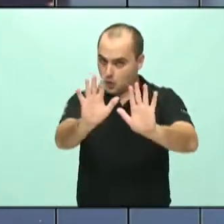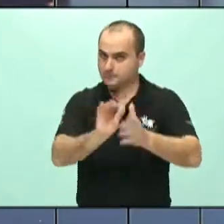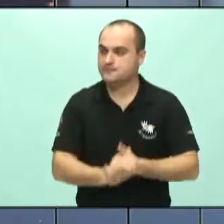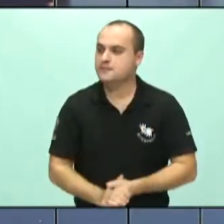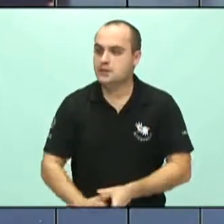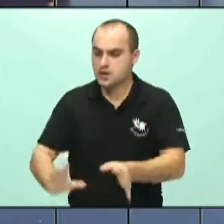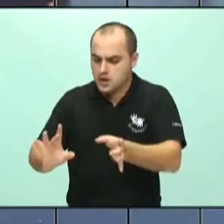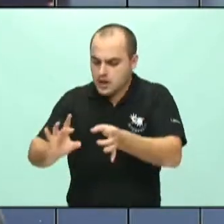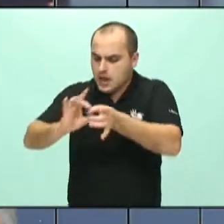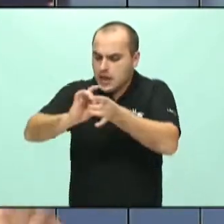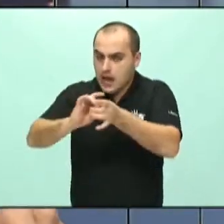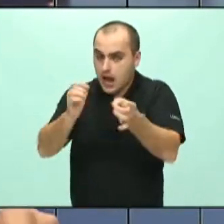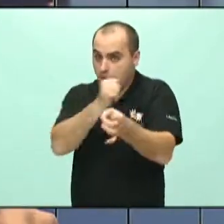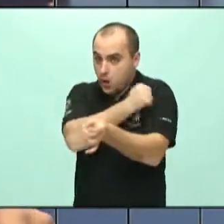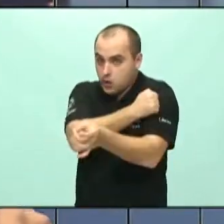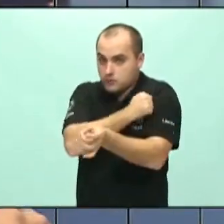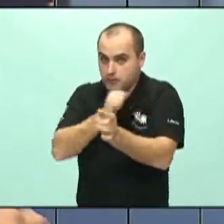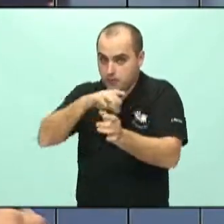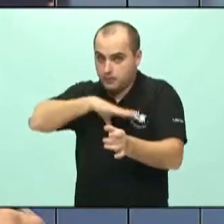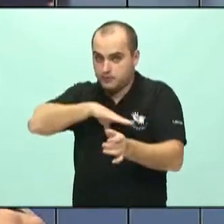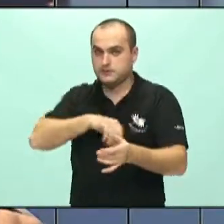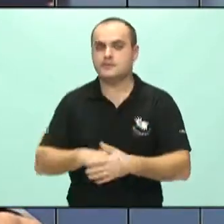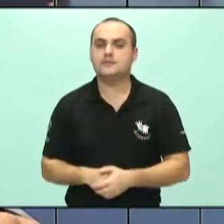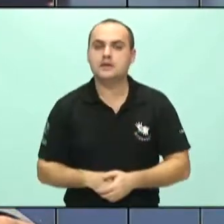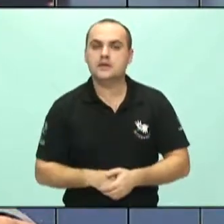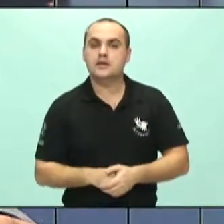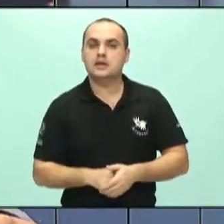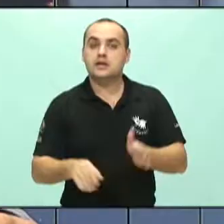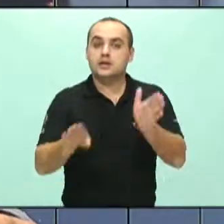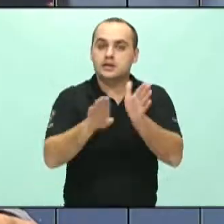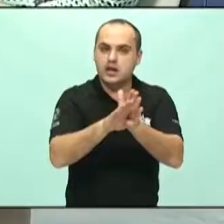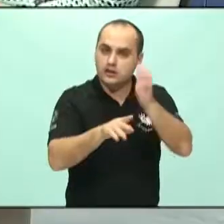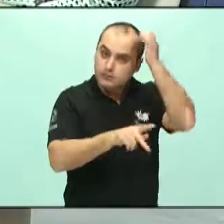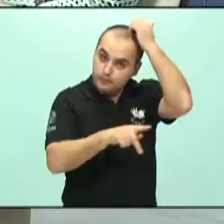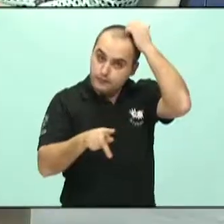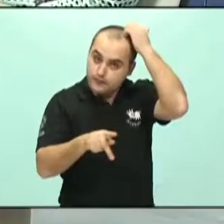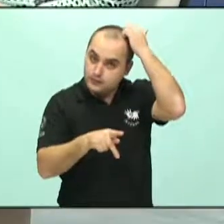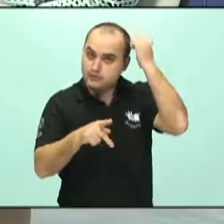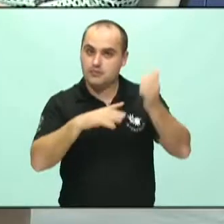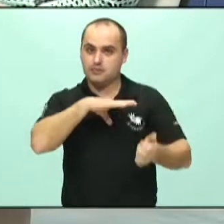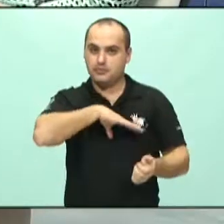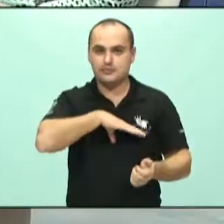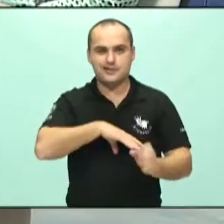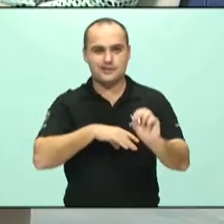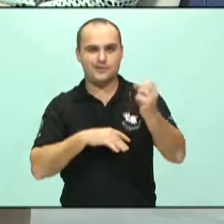exemplo, chega lá o professor de português com o professor de capoeira, ou, né, que está lá